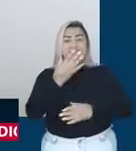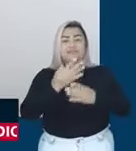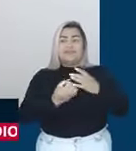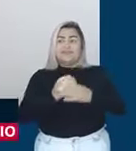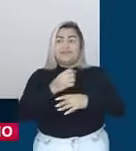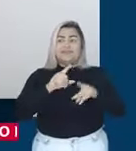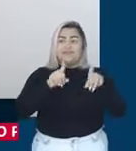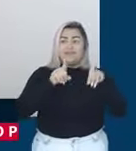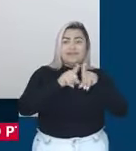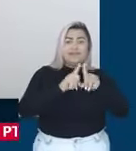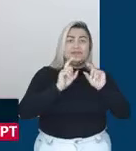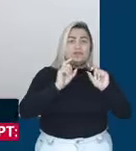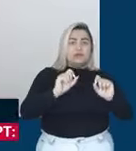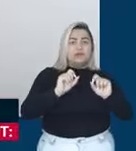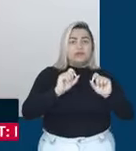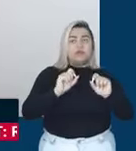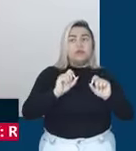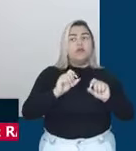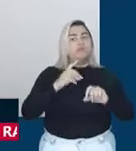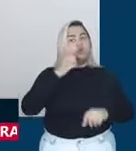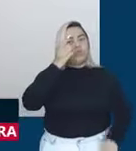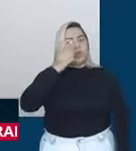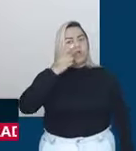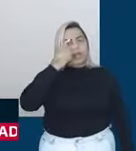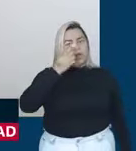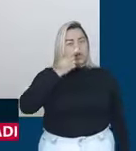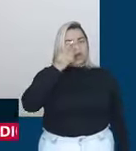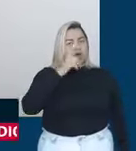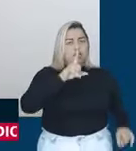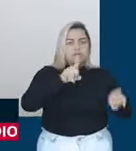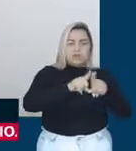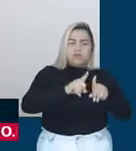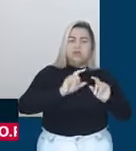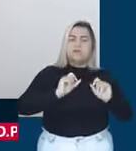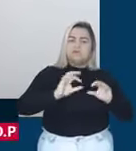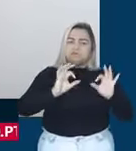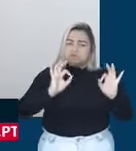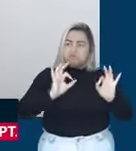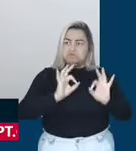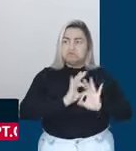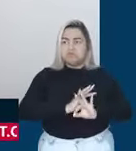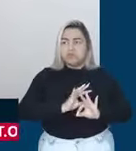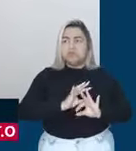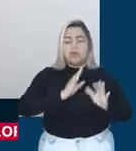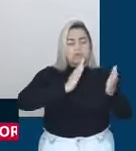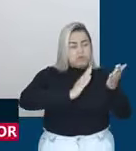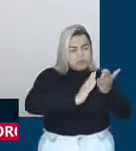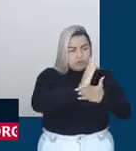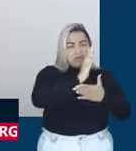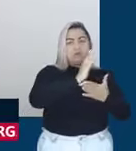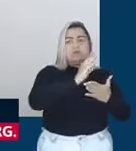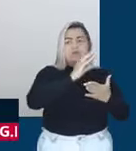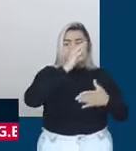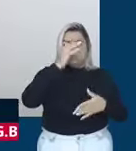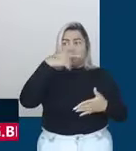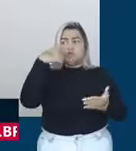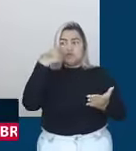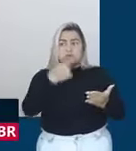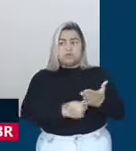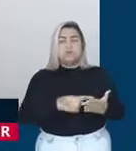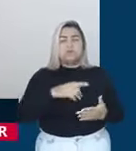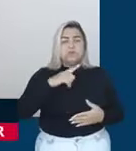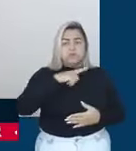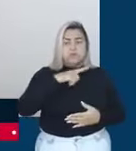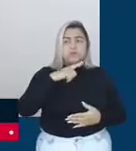ficou travada de novo na Câmara dos Deputados. Estava pronta para ser votada mediante um acordo que tínhamos feito aqui